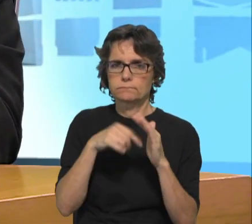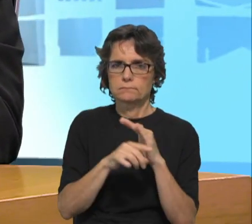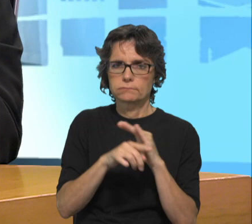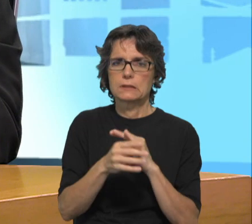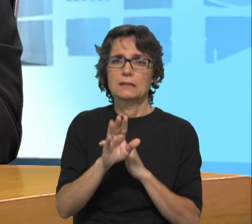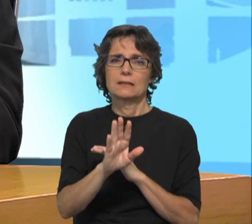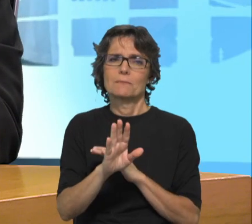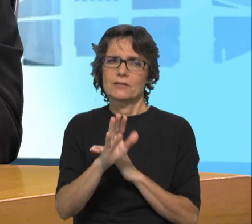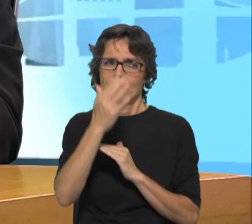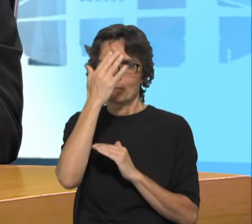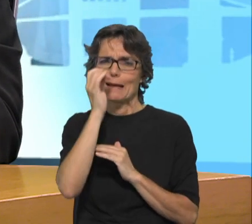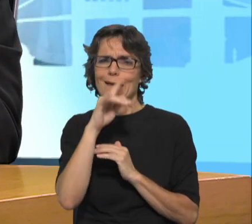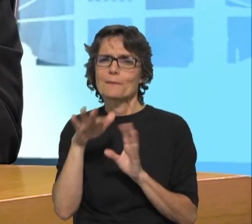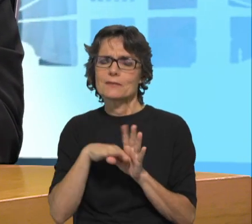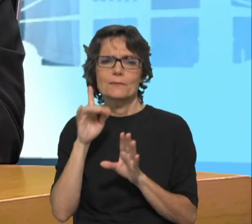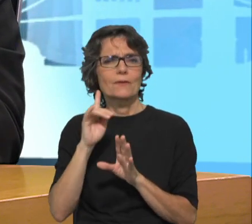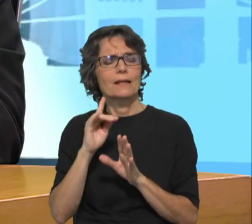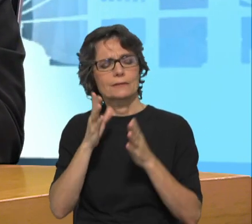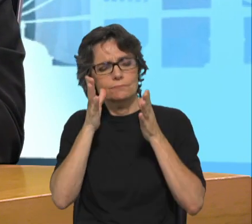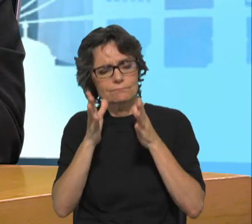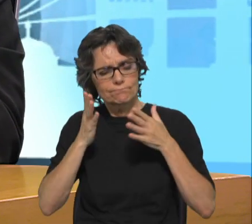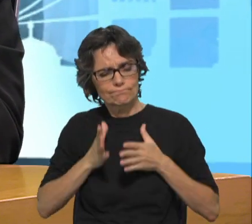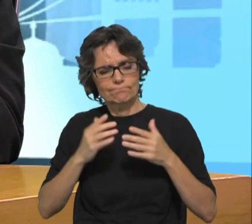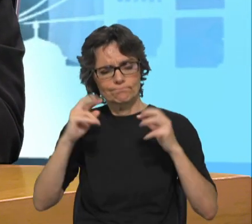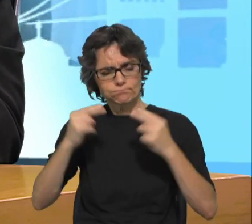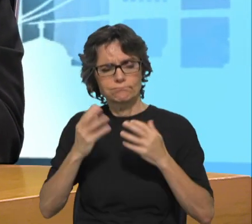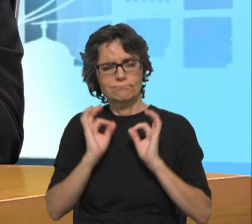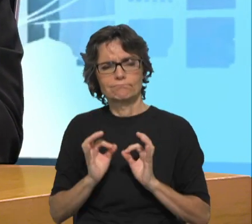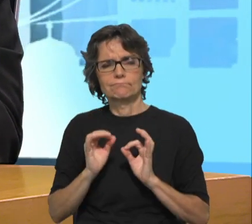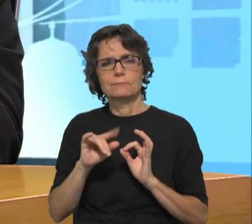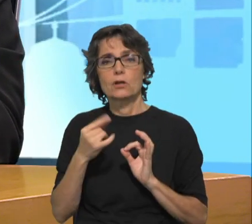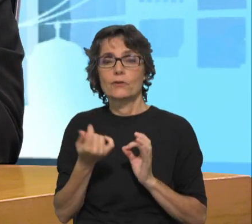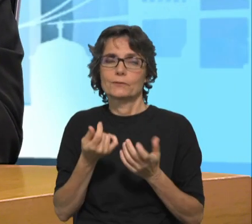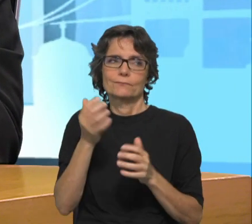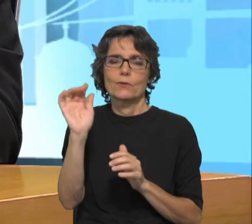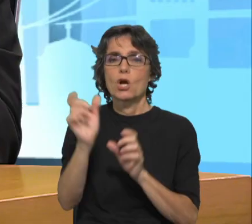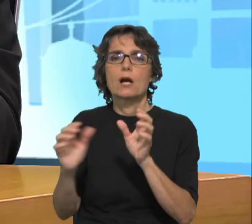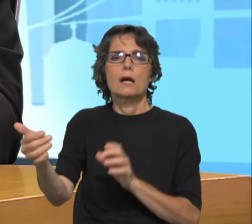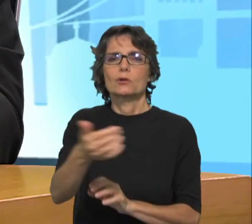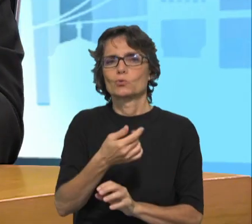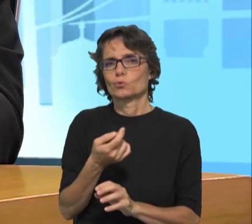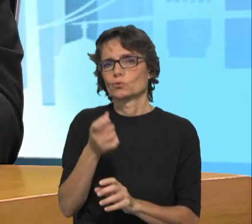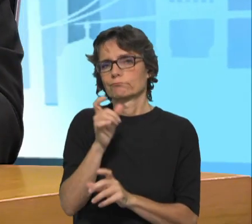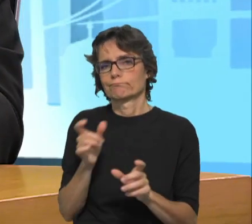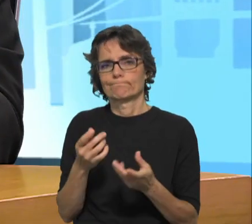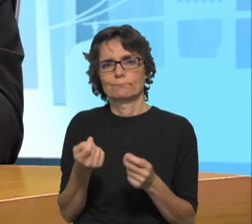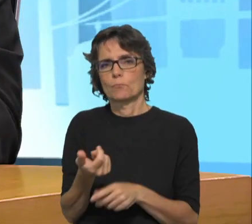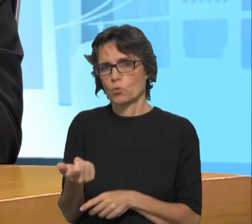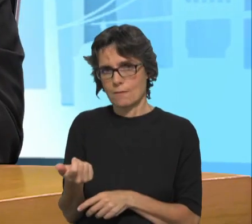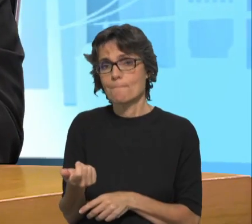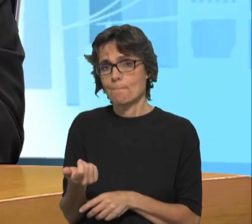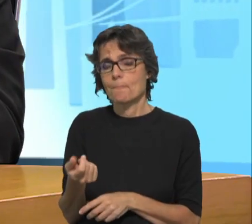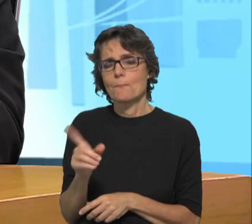lado, temos que nos debater com este problema da falta de recursos, sobretudo humanos, mas por outro, creio que também podemos contar